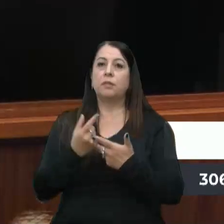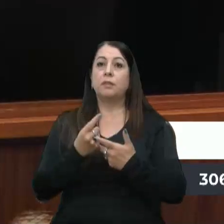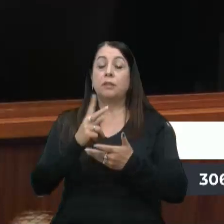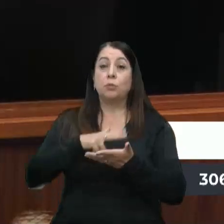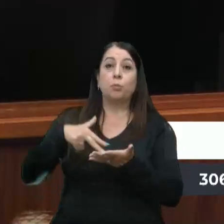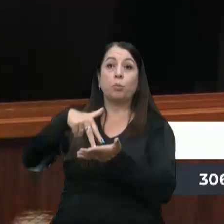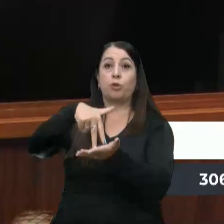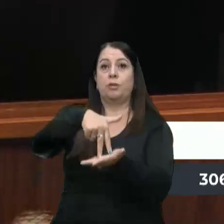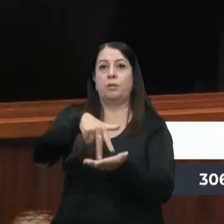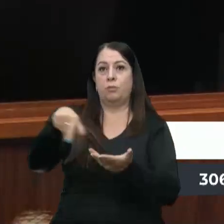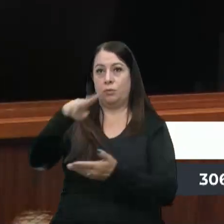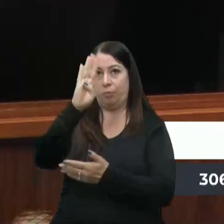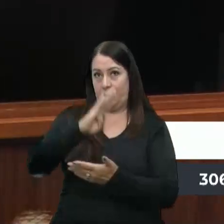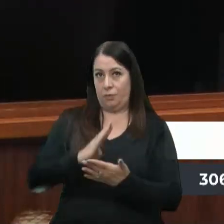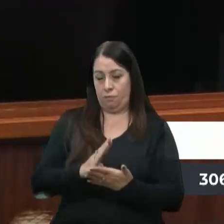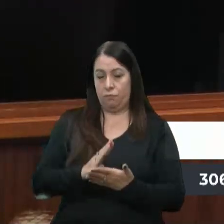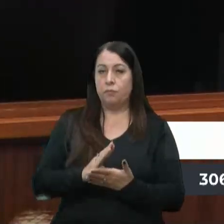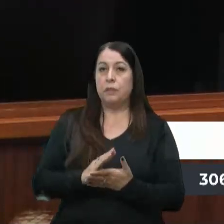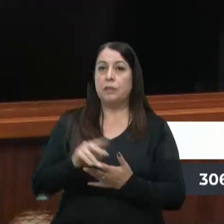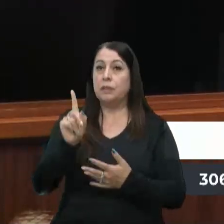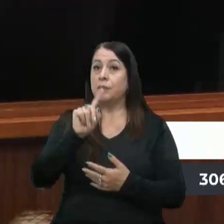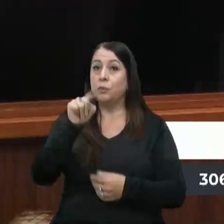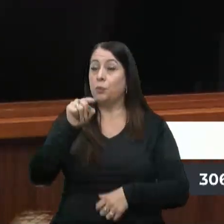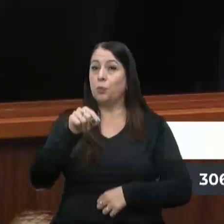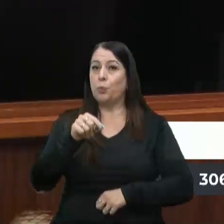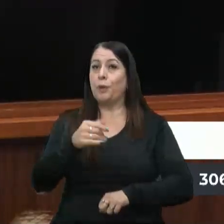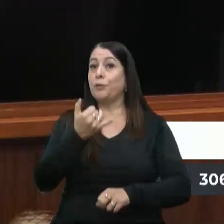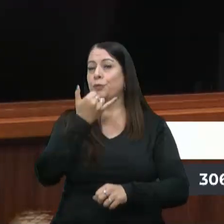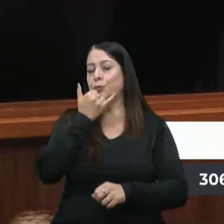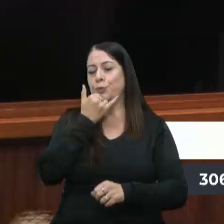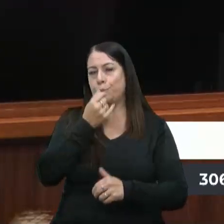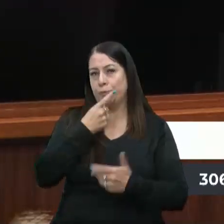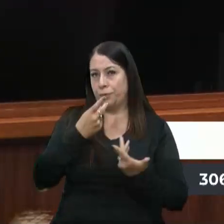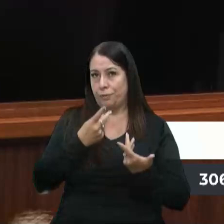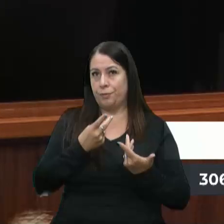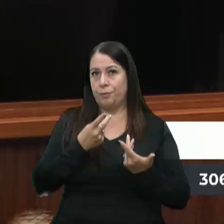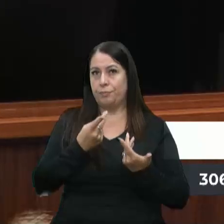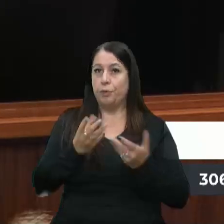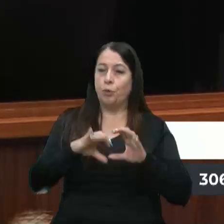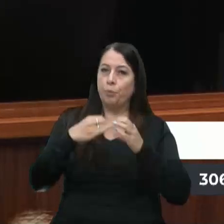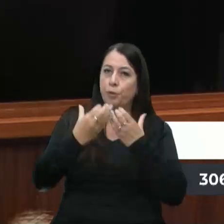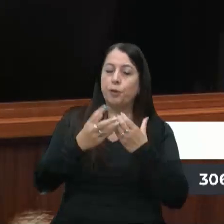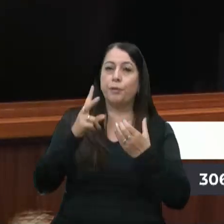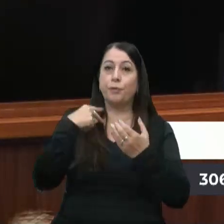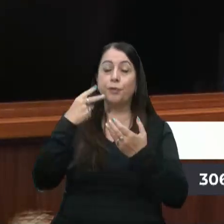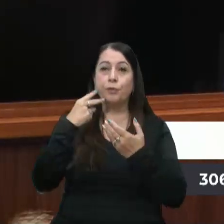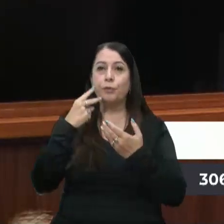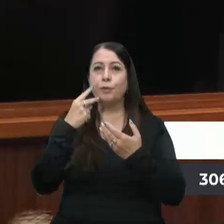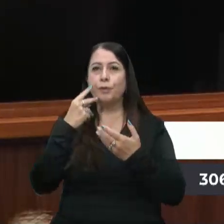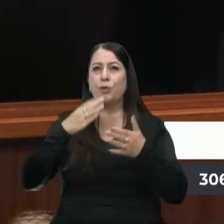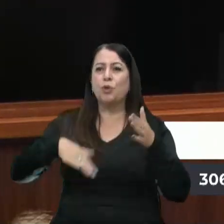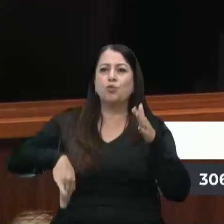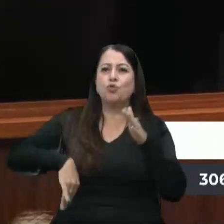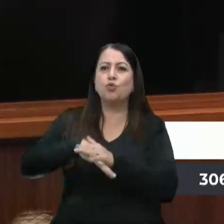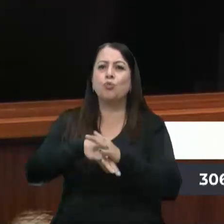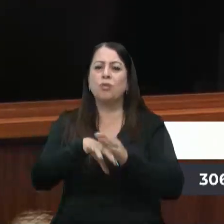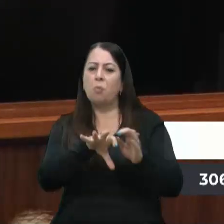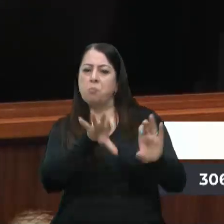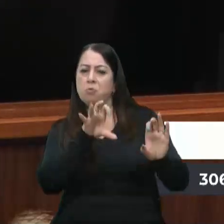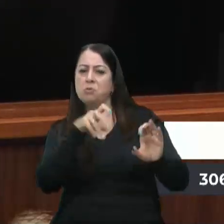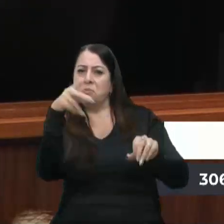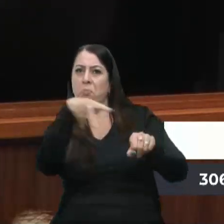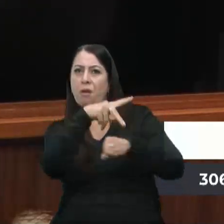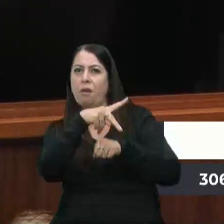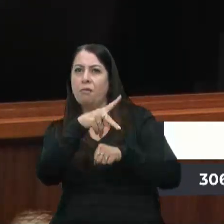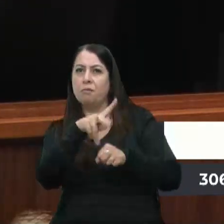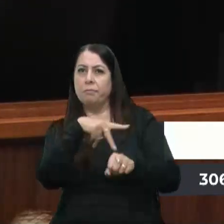protagonismo do Brasil e não é desculpa a expressão comunidade vereadores mas dando um chute na bunda dos países